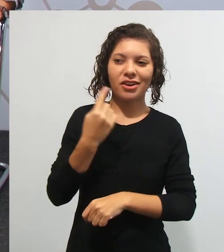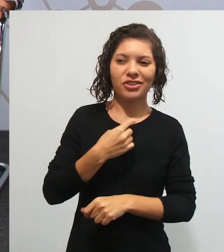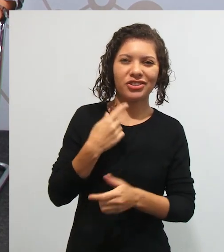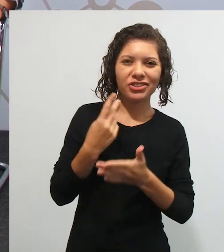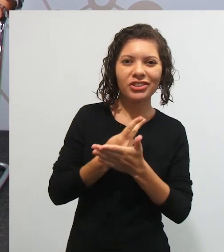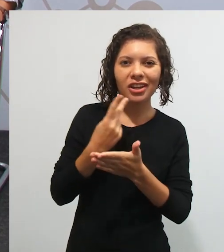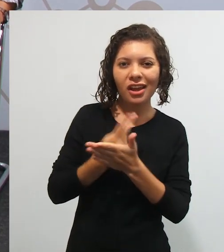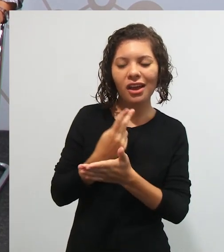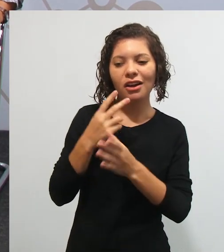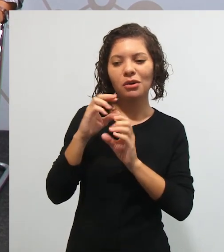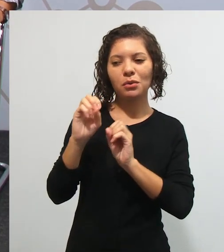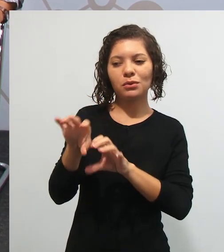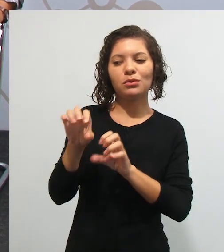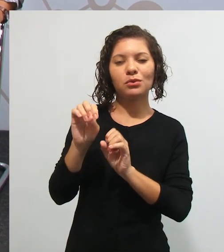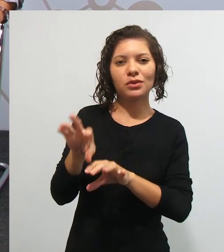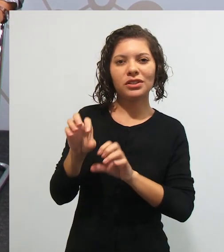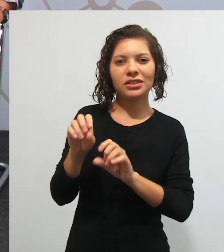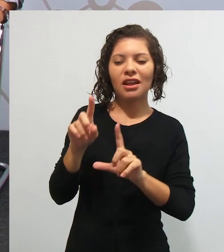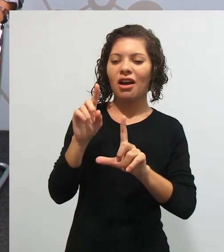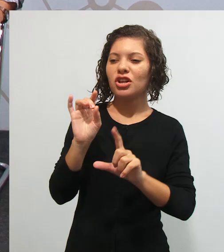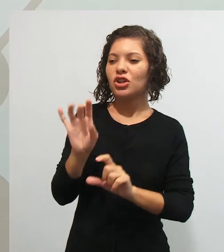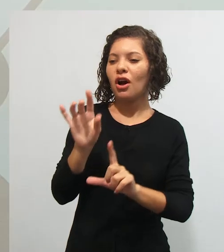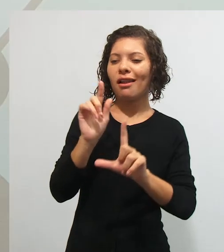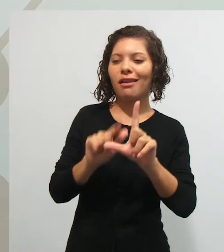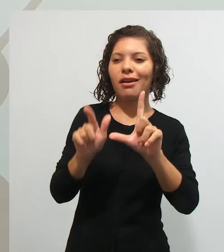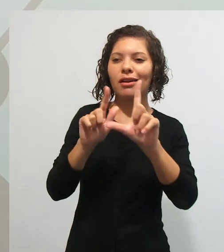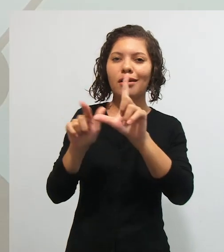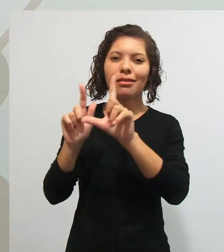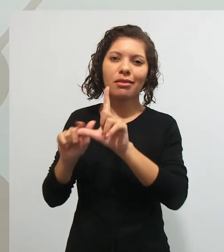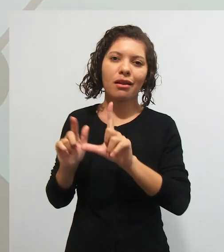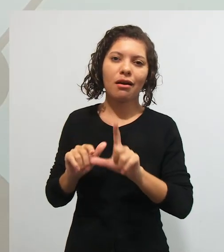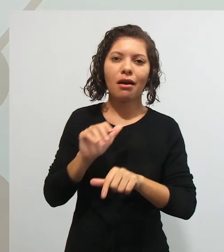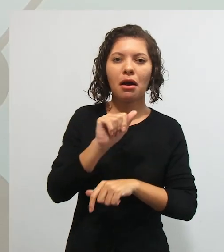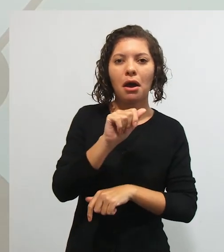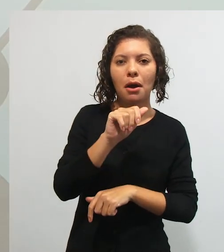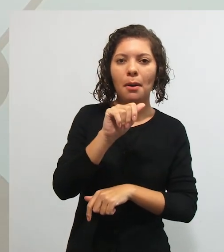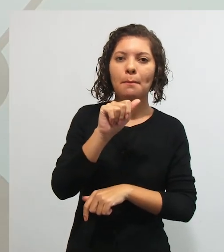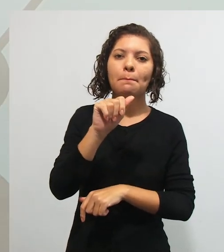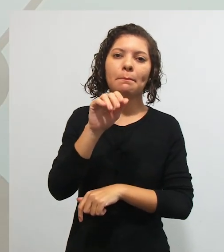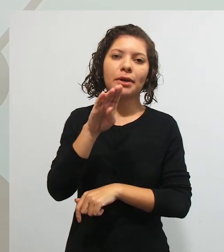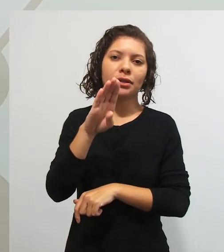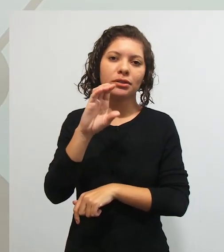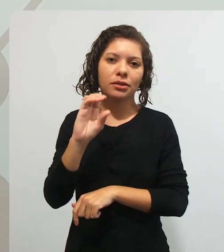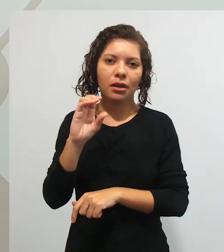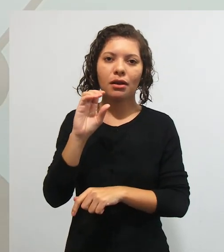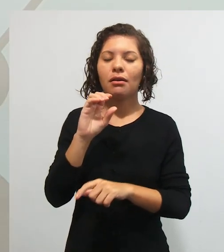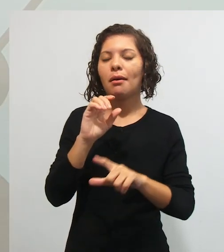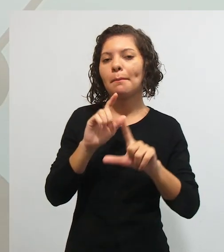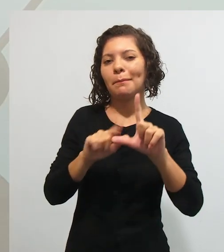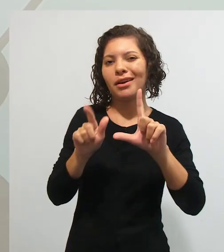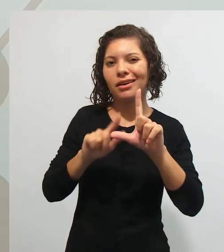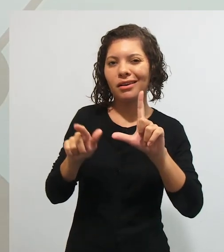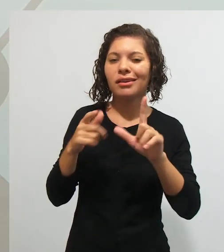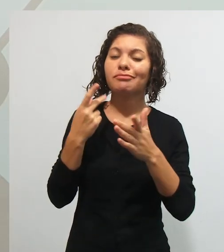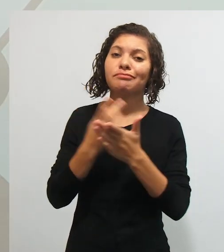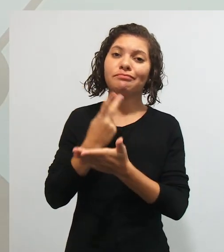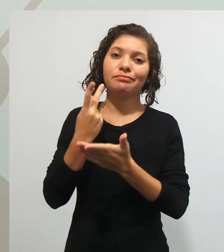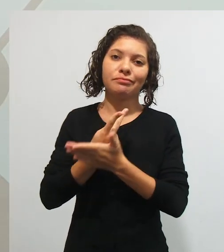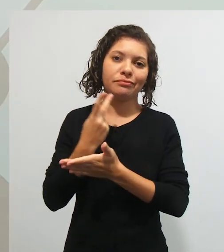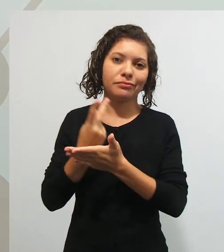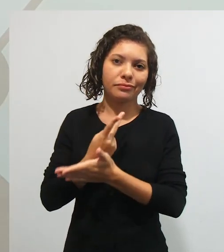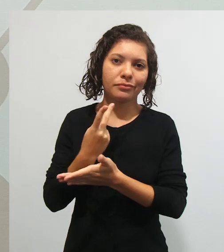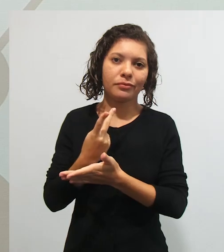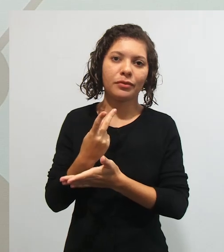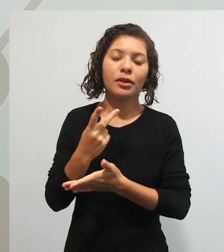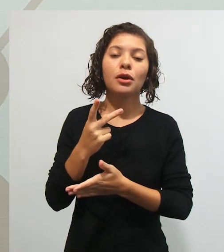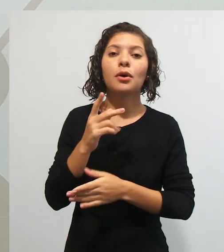pecamos muito quando ensinamos para as crianças letras soltas, né? E erramos duplamente quando, digamos,